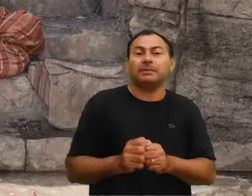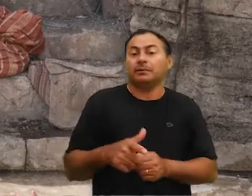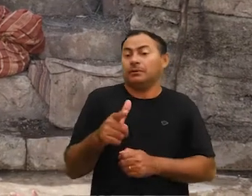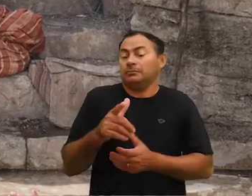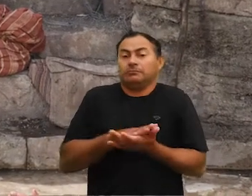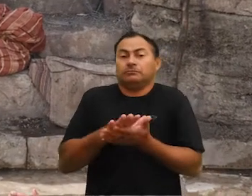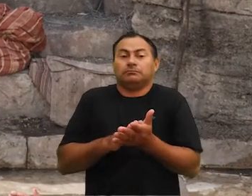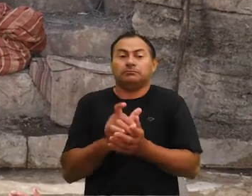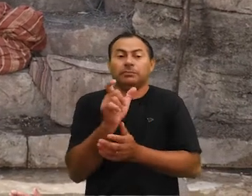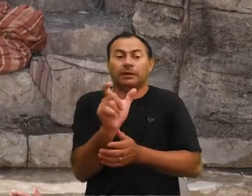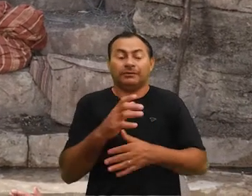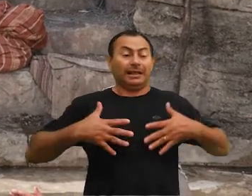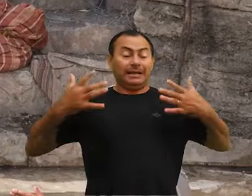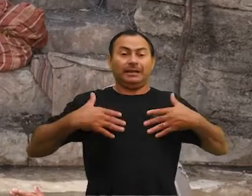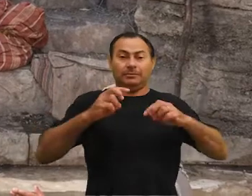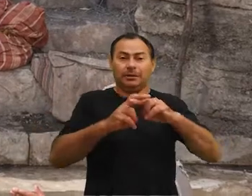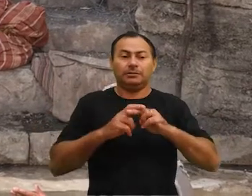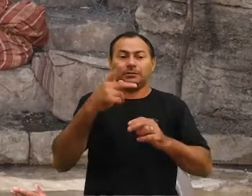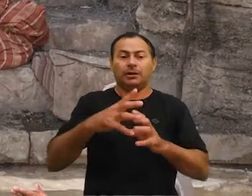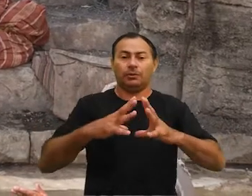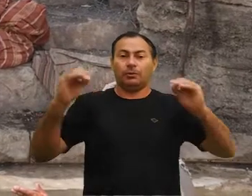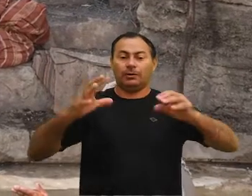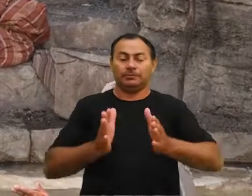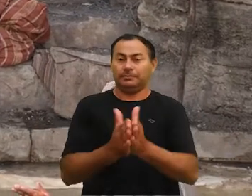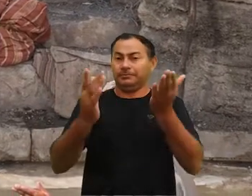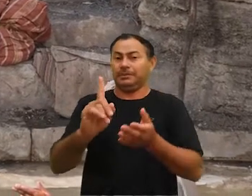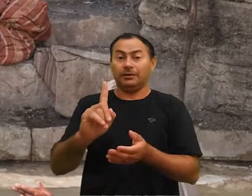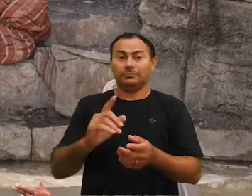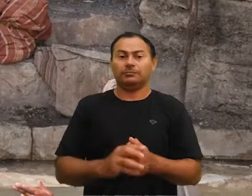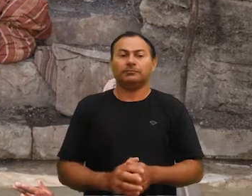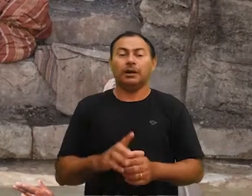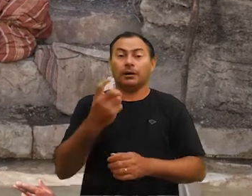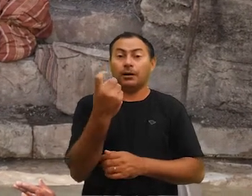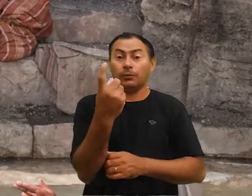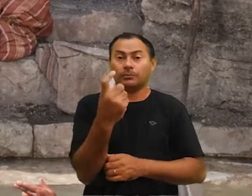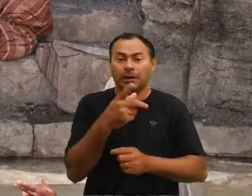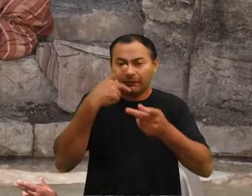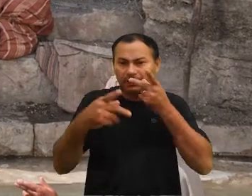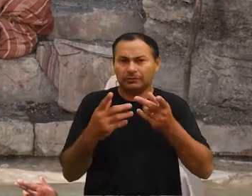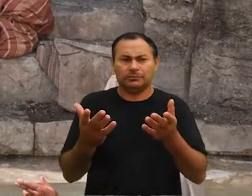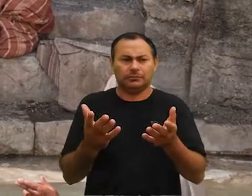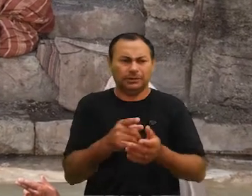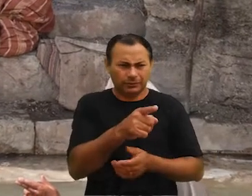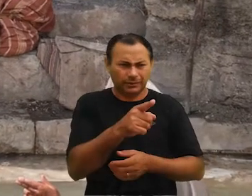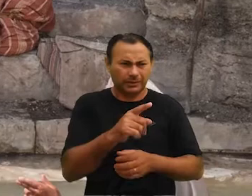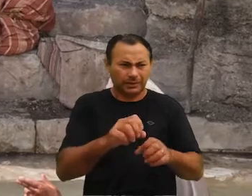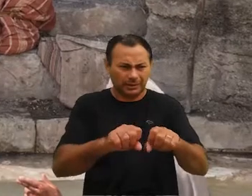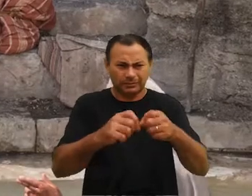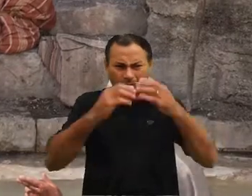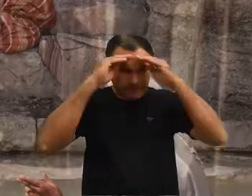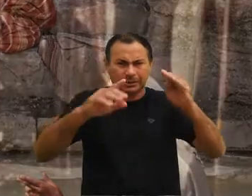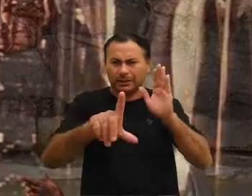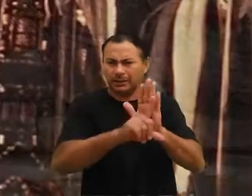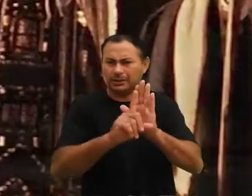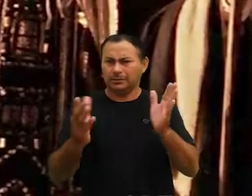não tiveram nenhuma palavra de alegria por causa da sua cura milagrosa. A única coisa que eles disseram foi: o senhor está quebrando a